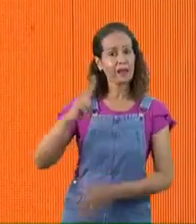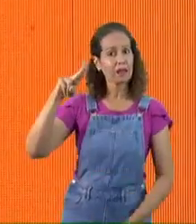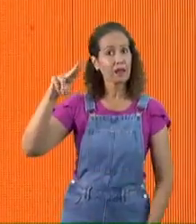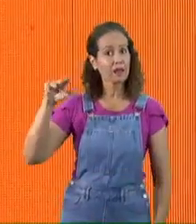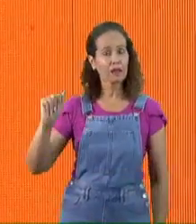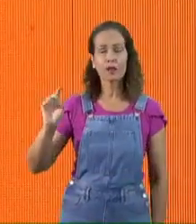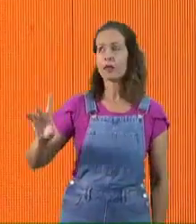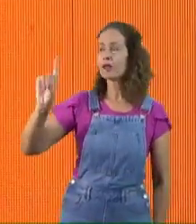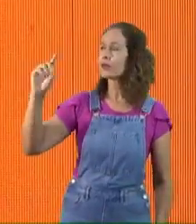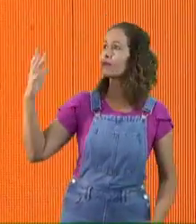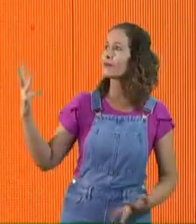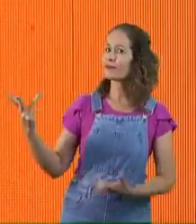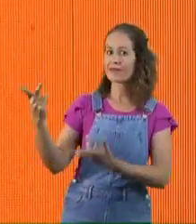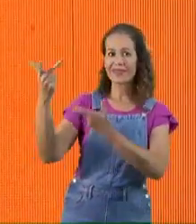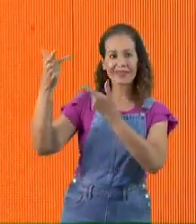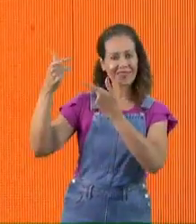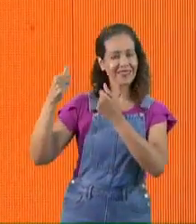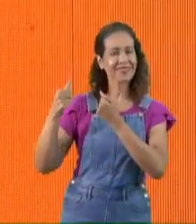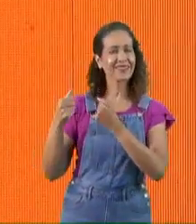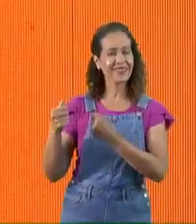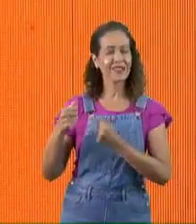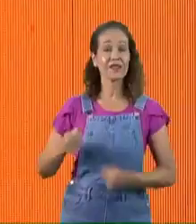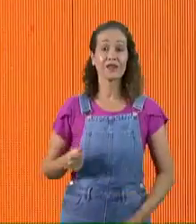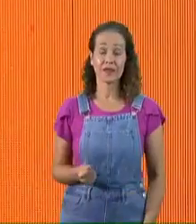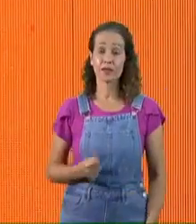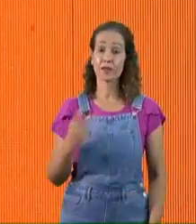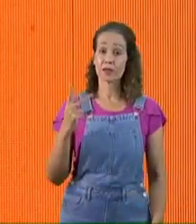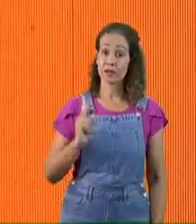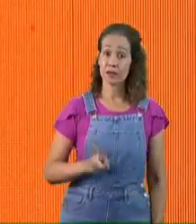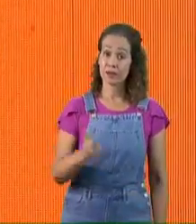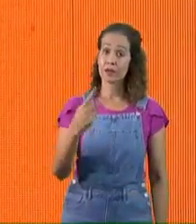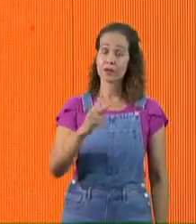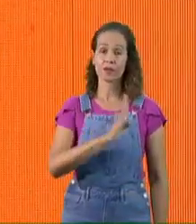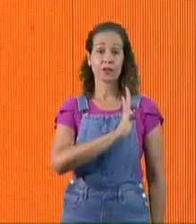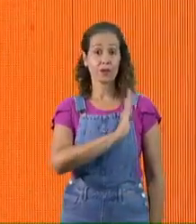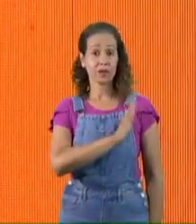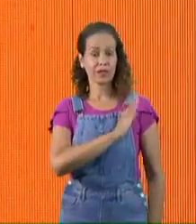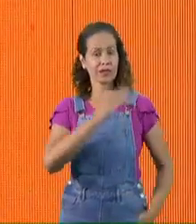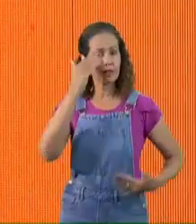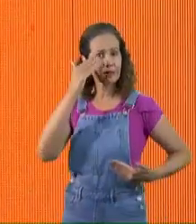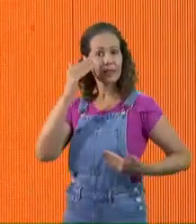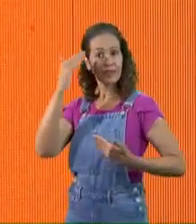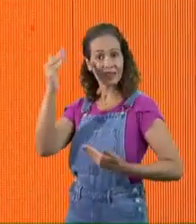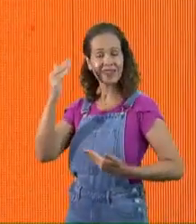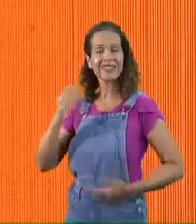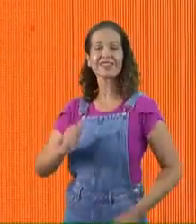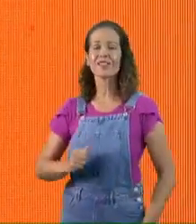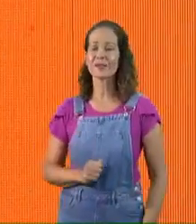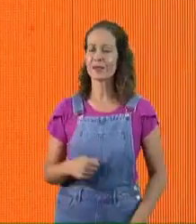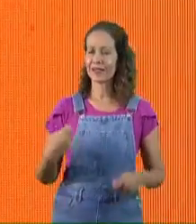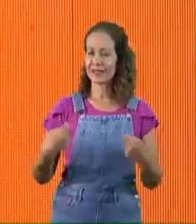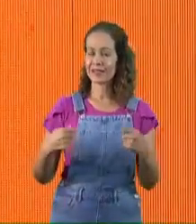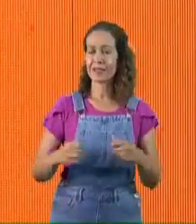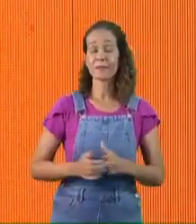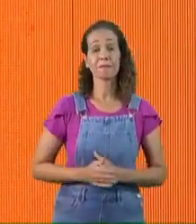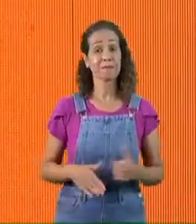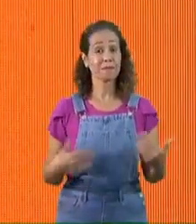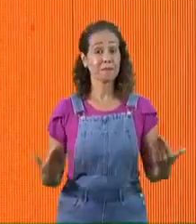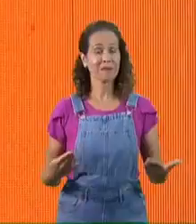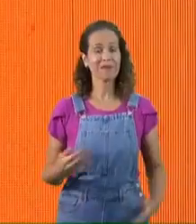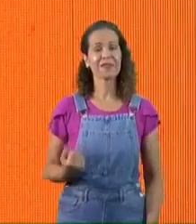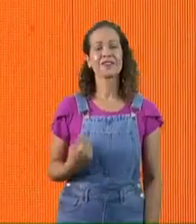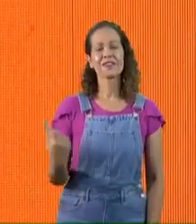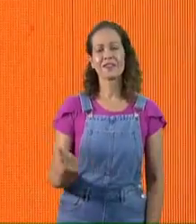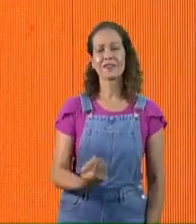Deus é perfeito. Então, tenha sempre em seu coração um coração grato. E em forma de gratidão, assim como